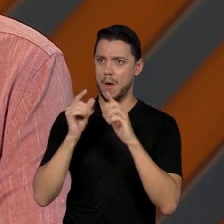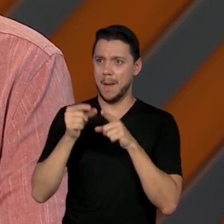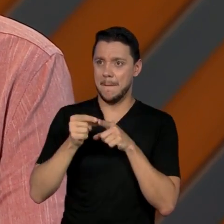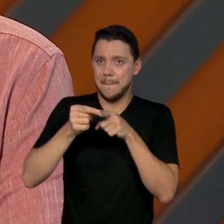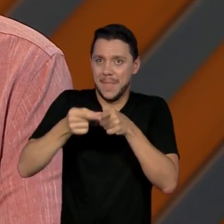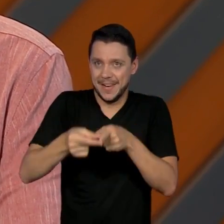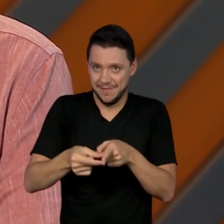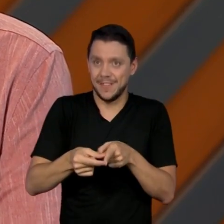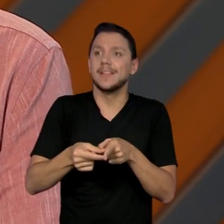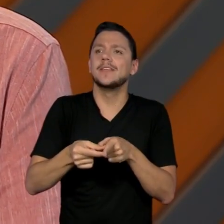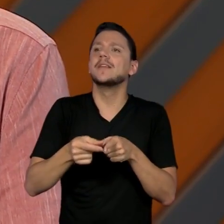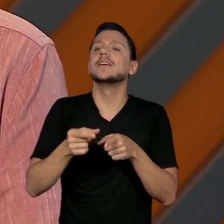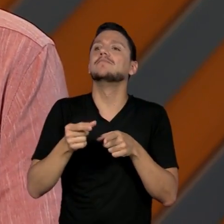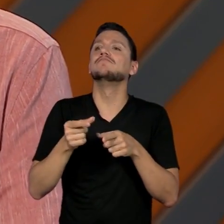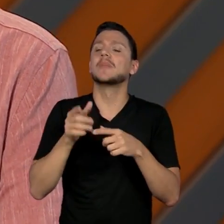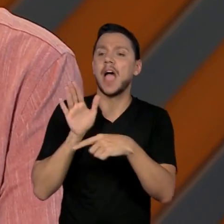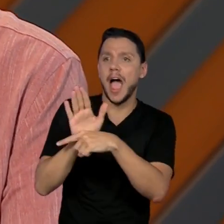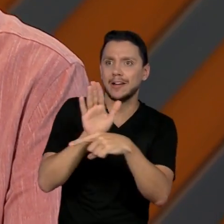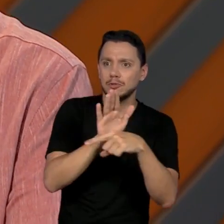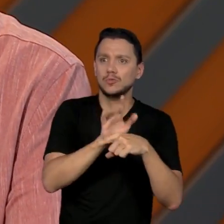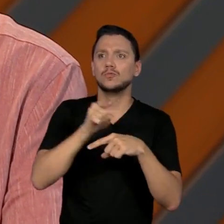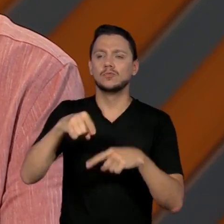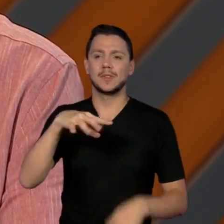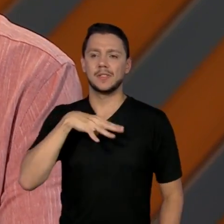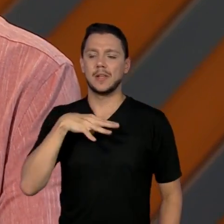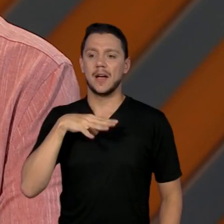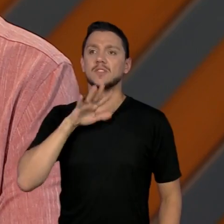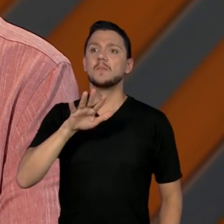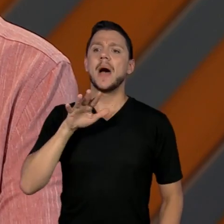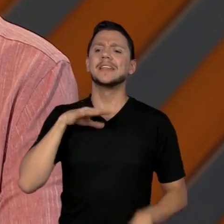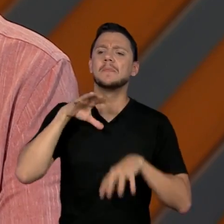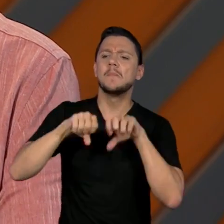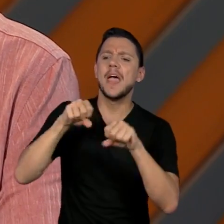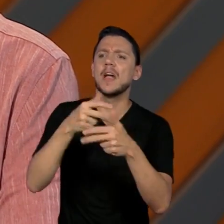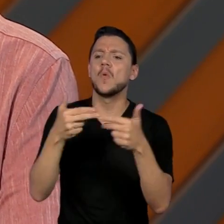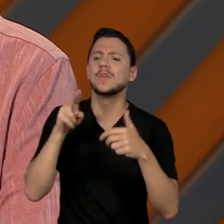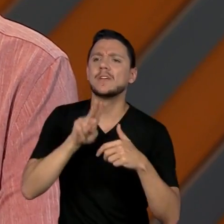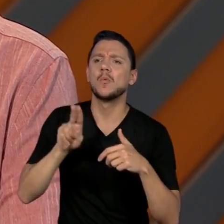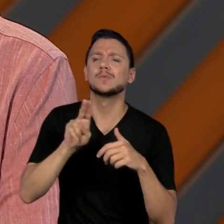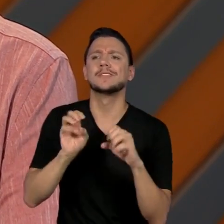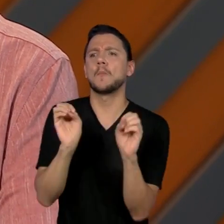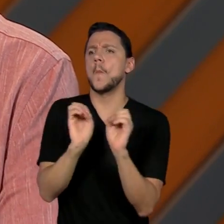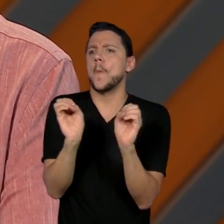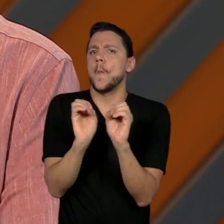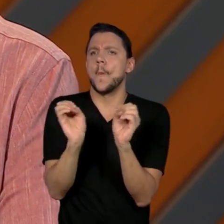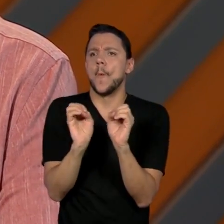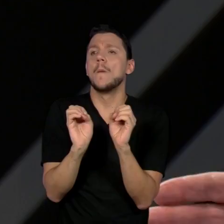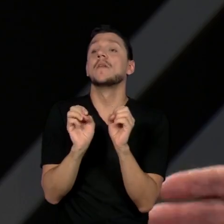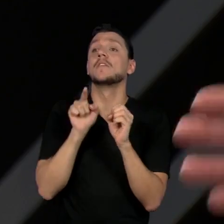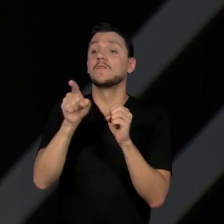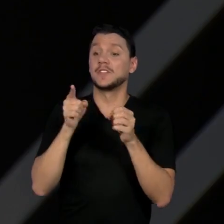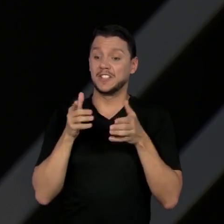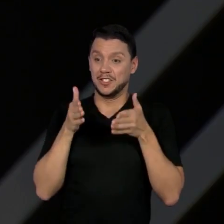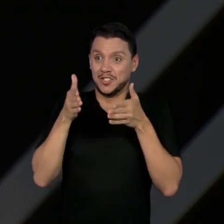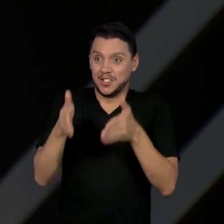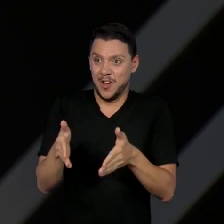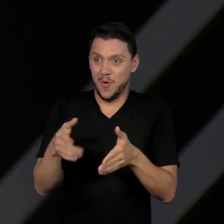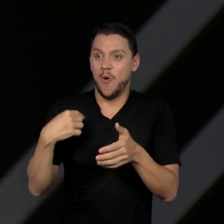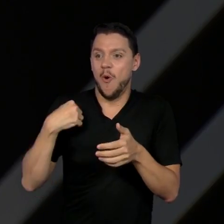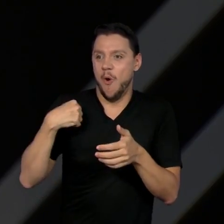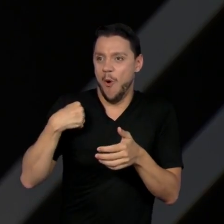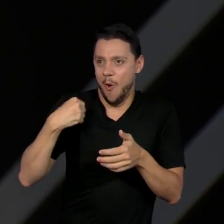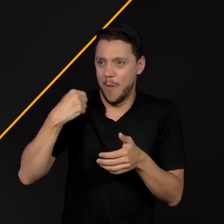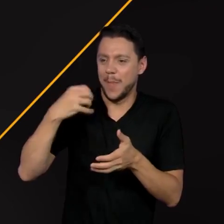serve a cidade, mas não se serve da cidade. Quando você chegou com essa trouxa de roupa e essa mala